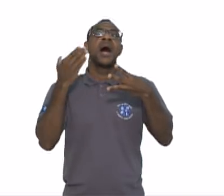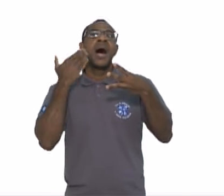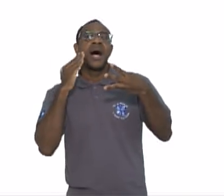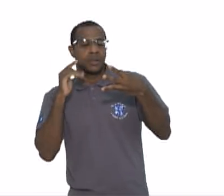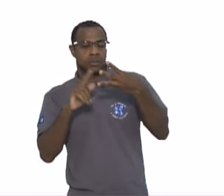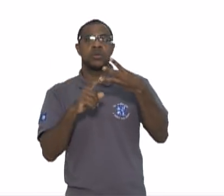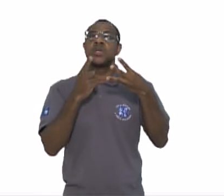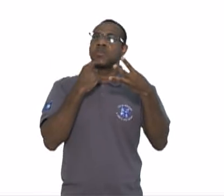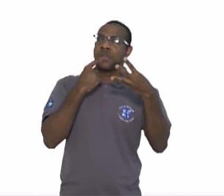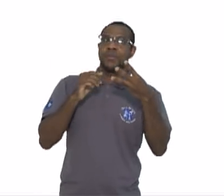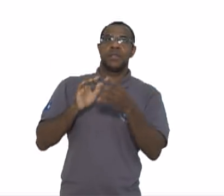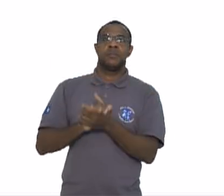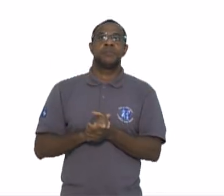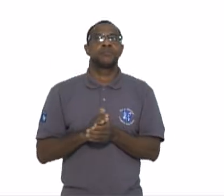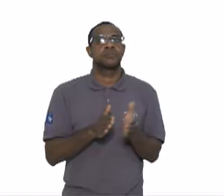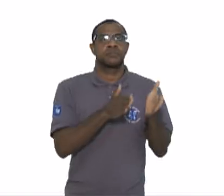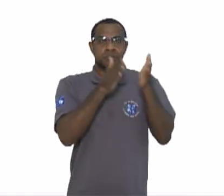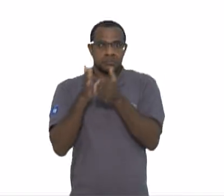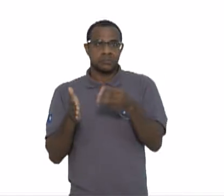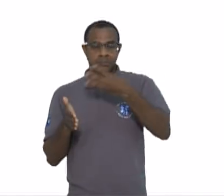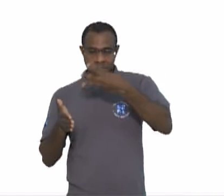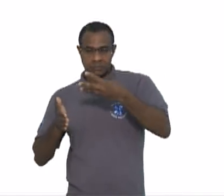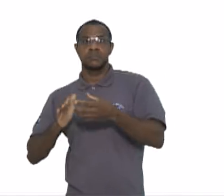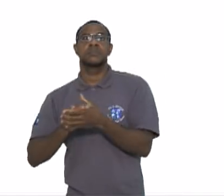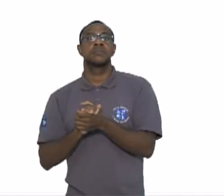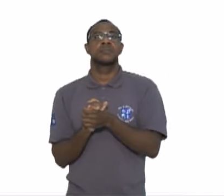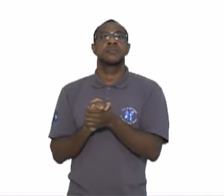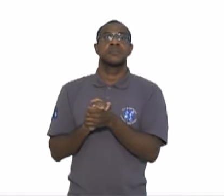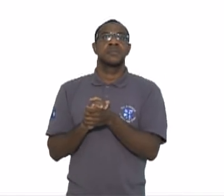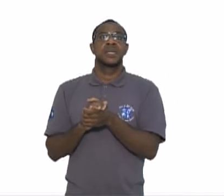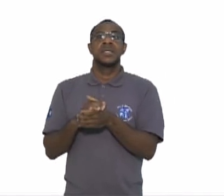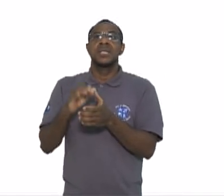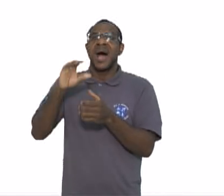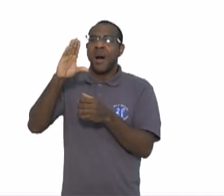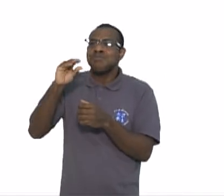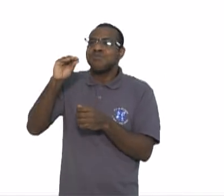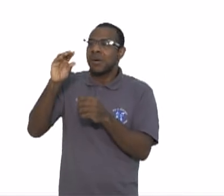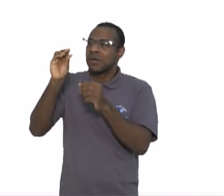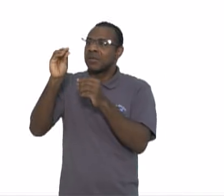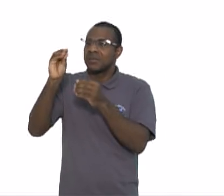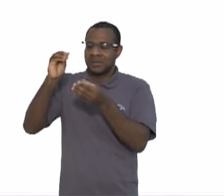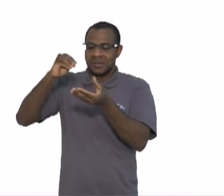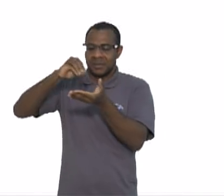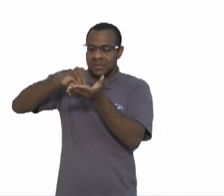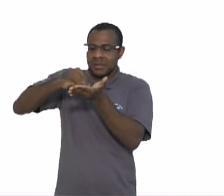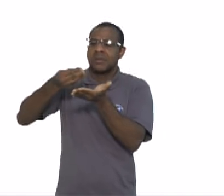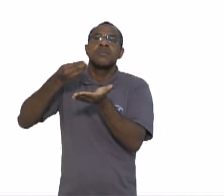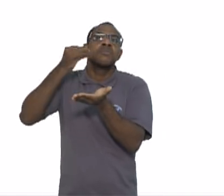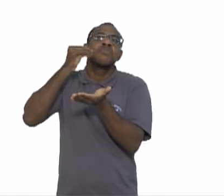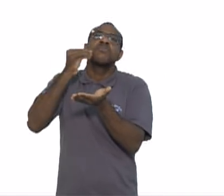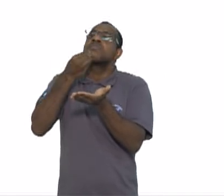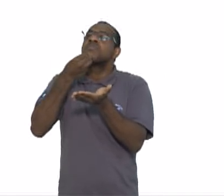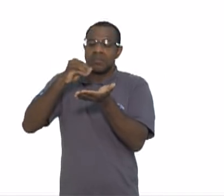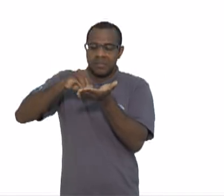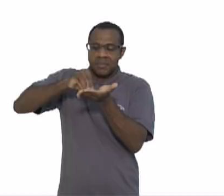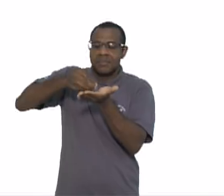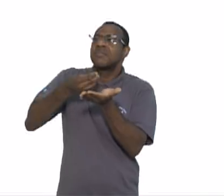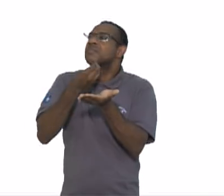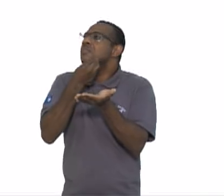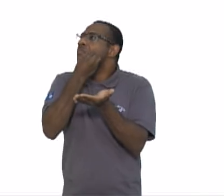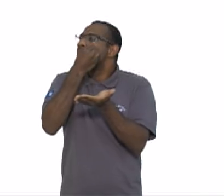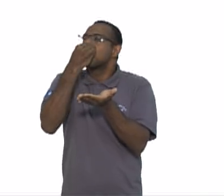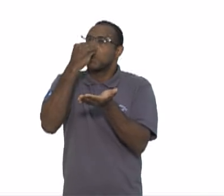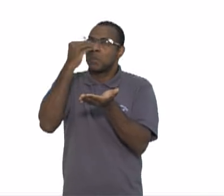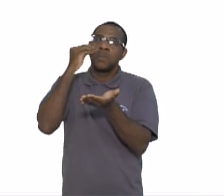Passo 3. Aplique sobre o rosto o hidratante e com uma esponjinha vá aplicando amido de milho ou farinha de trigo. Espere secar